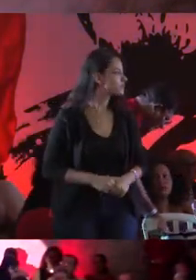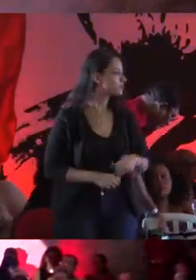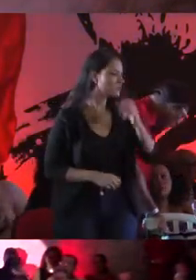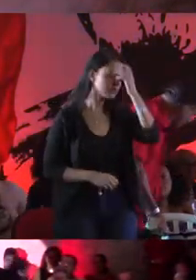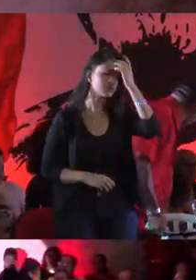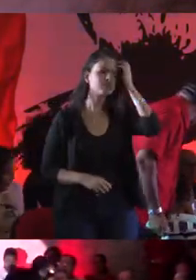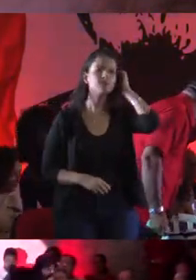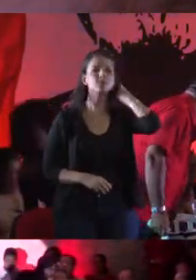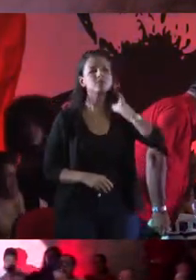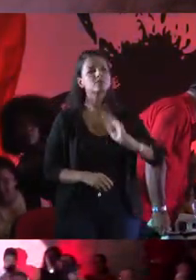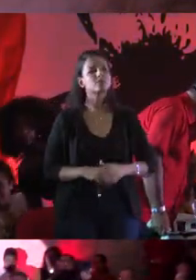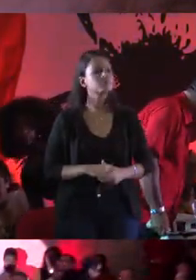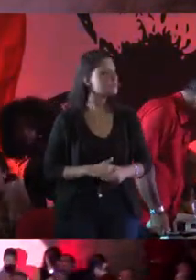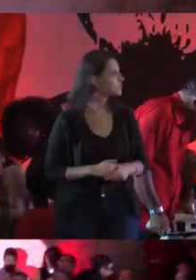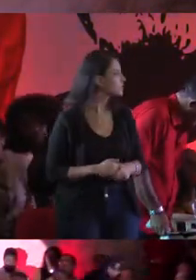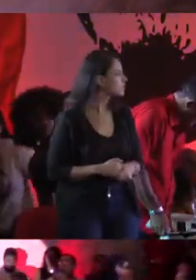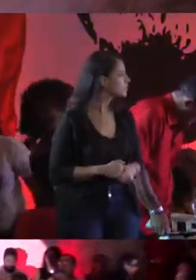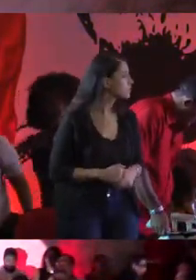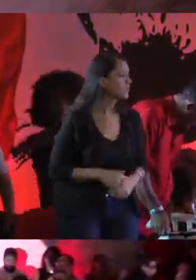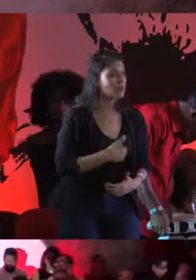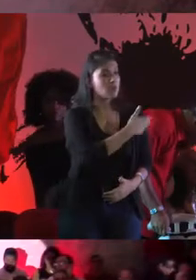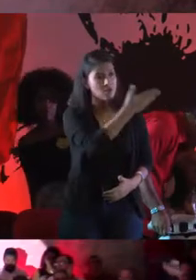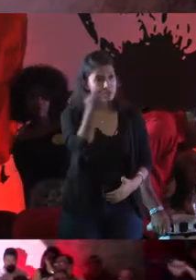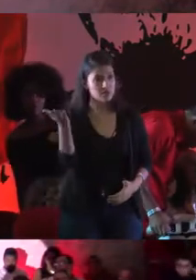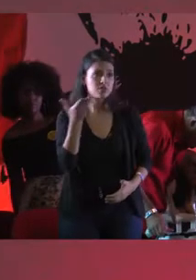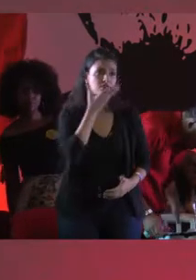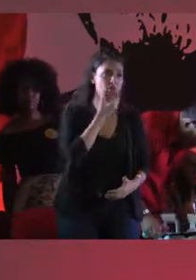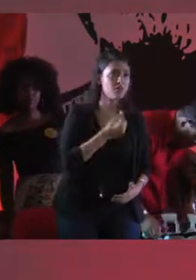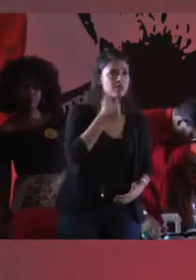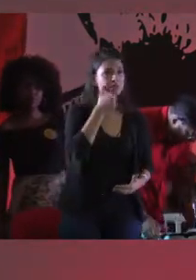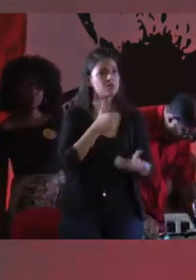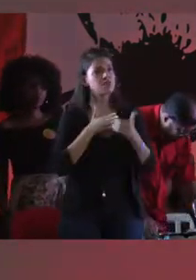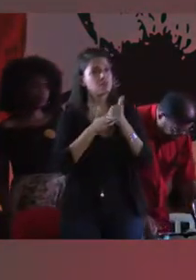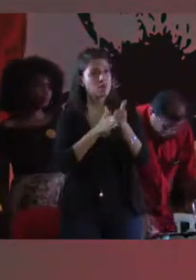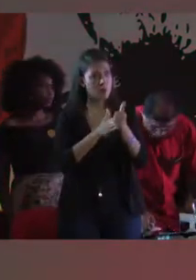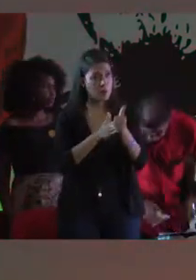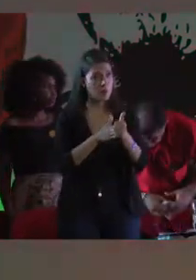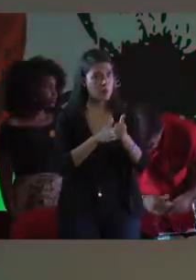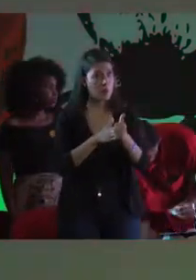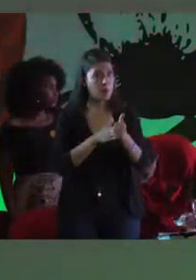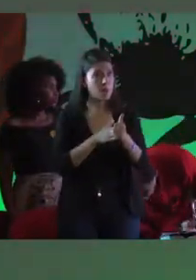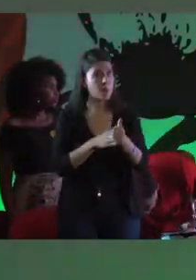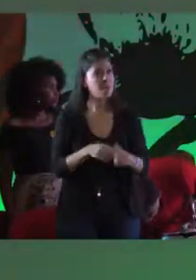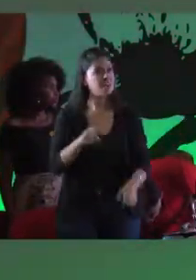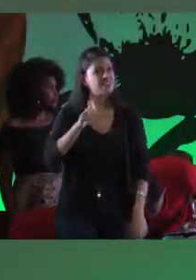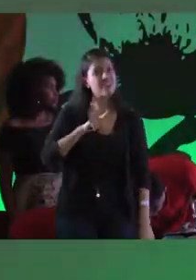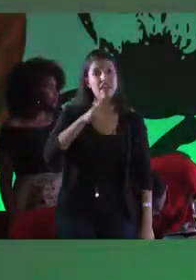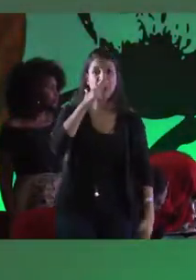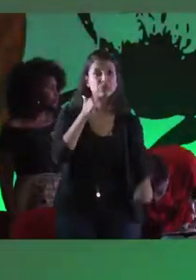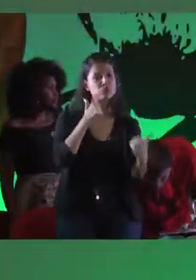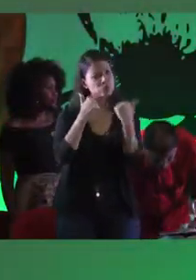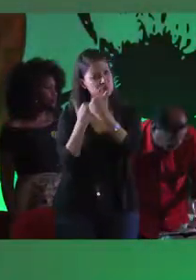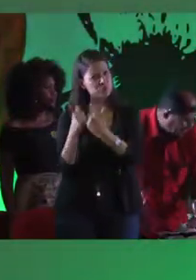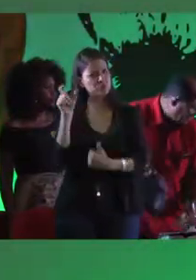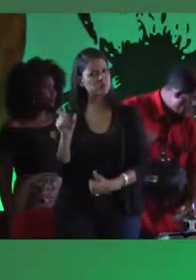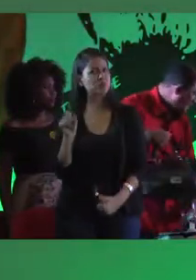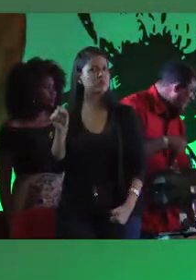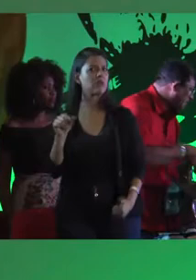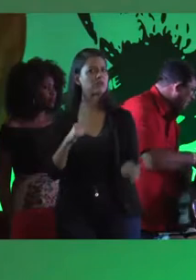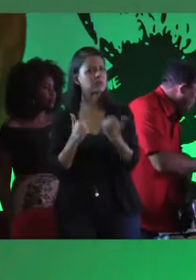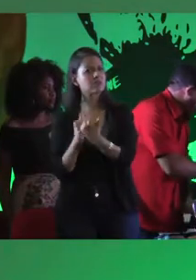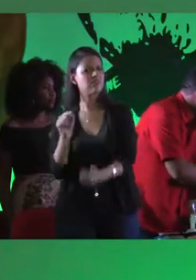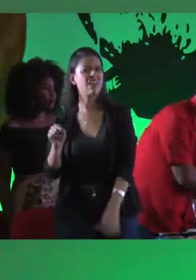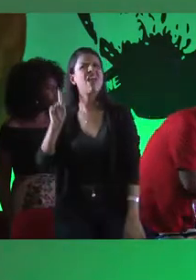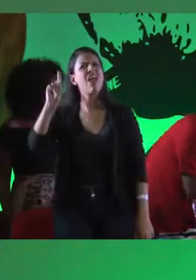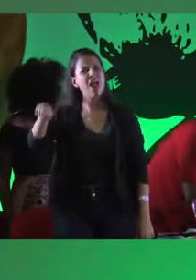Essa história, companheiros e companheiras, essa história de plano B é um enxerto,